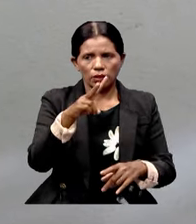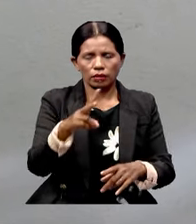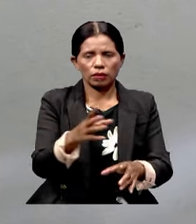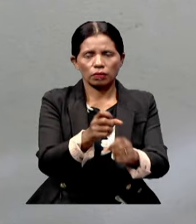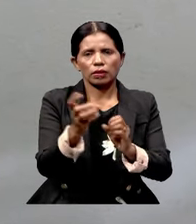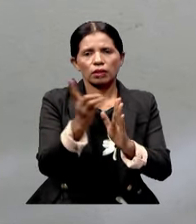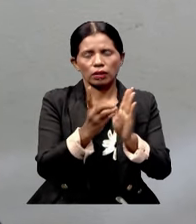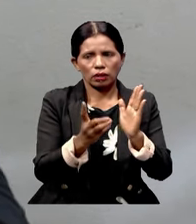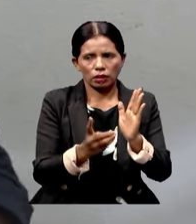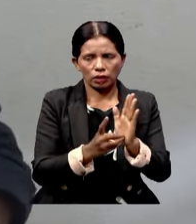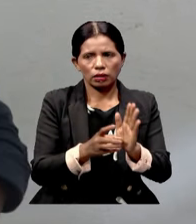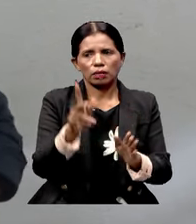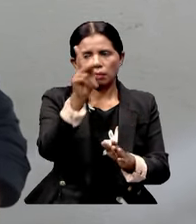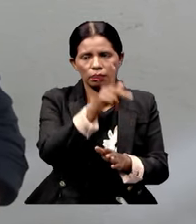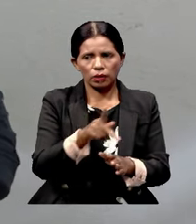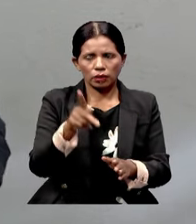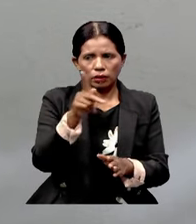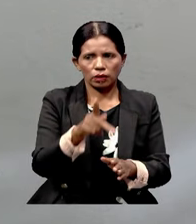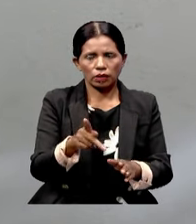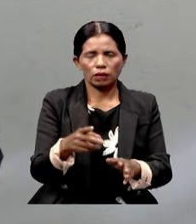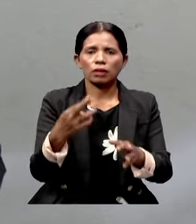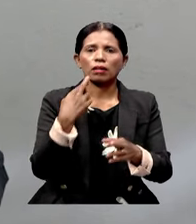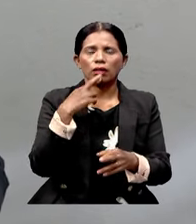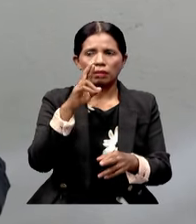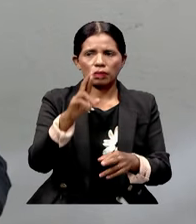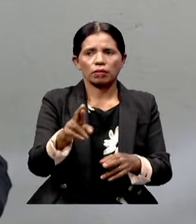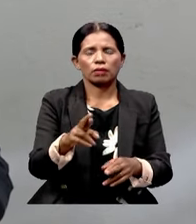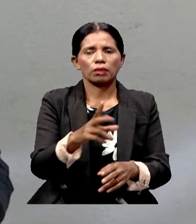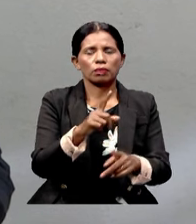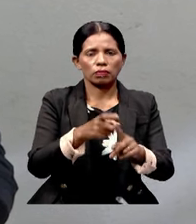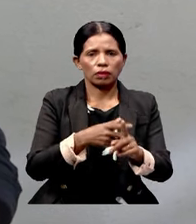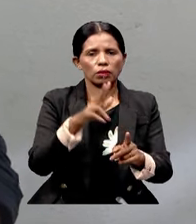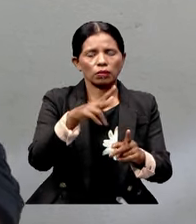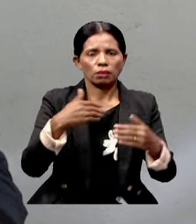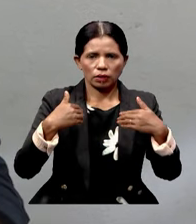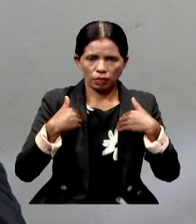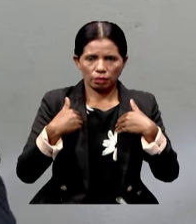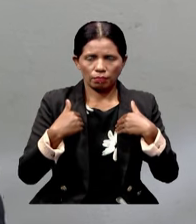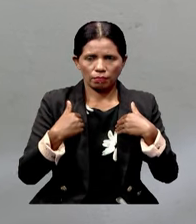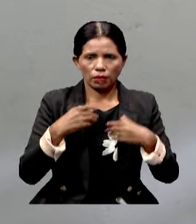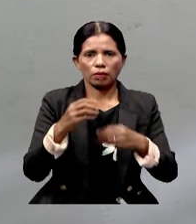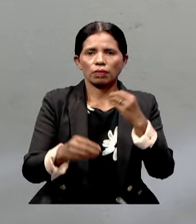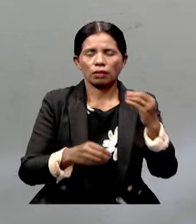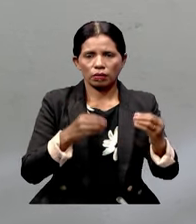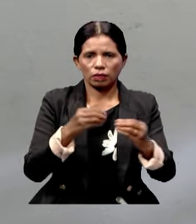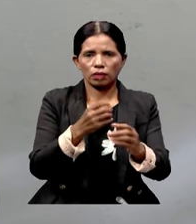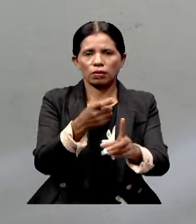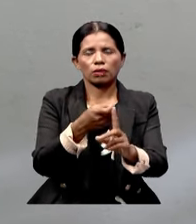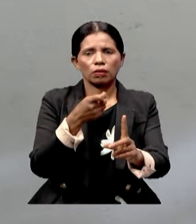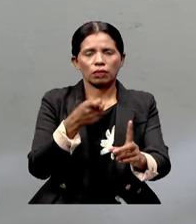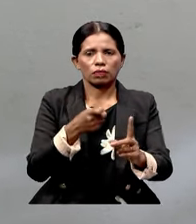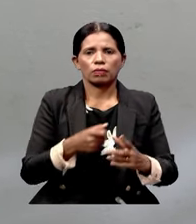levantamentos e pesquisa acabas, folhado responde ba trimestre ne veia. E quando a relação foi ou se no